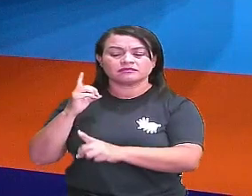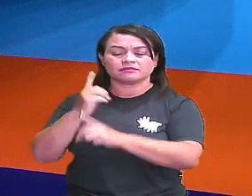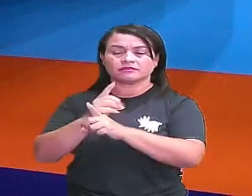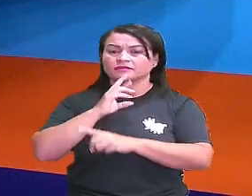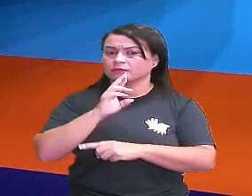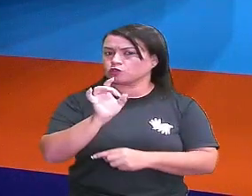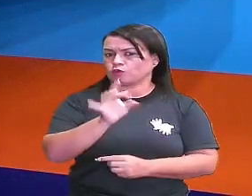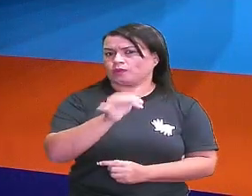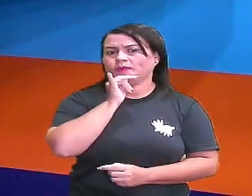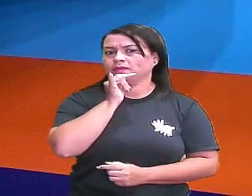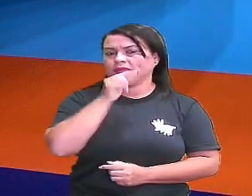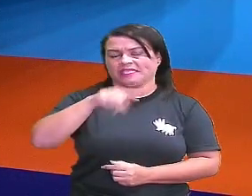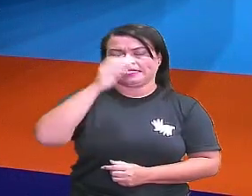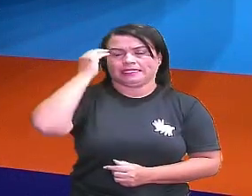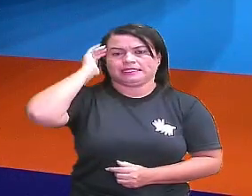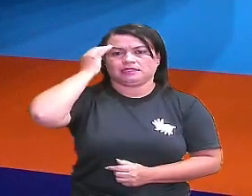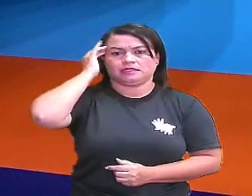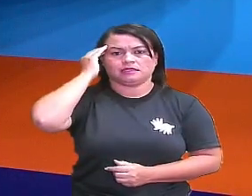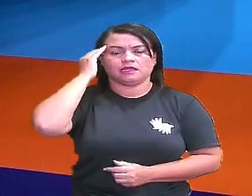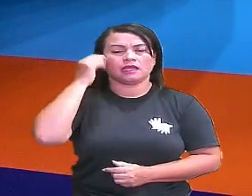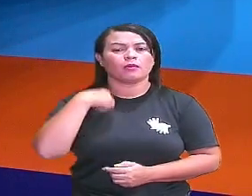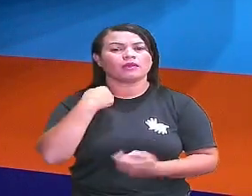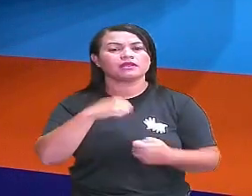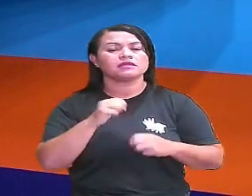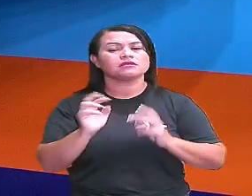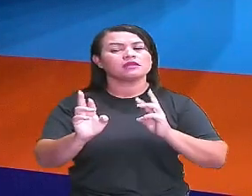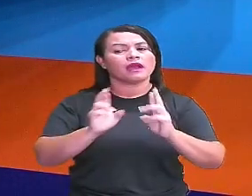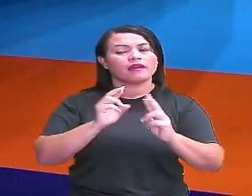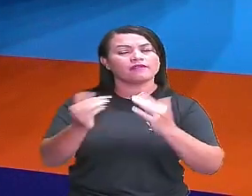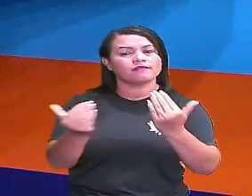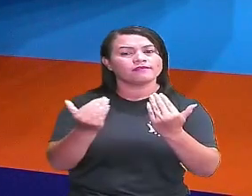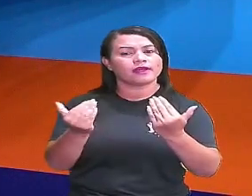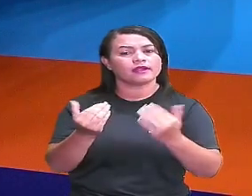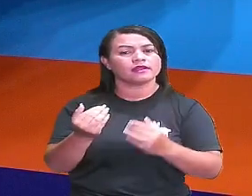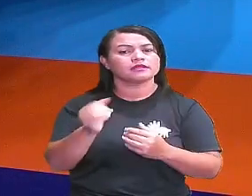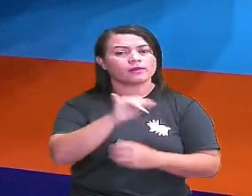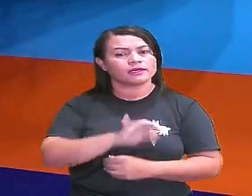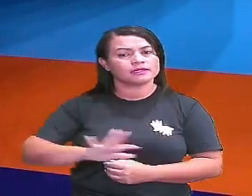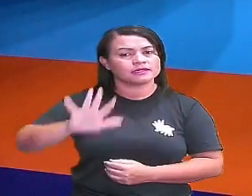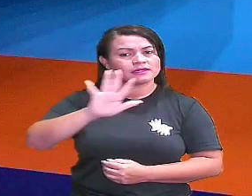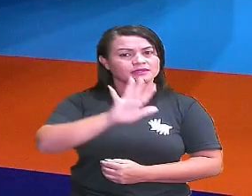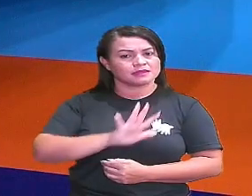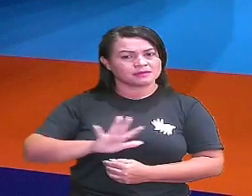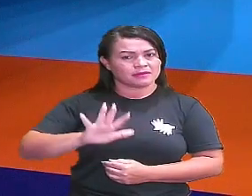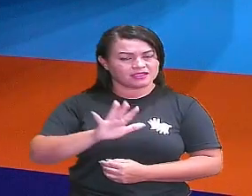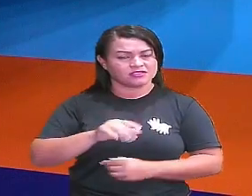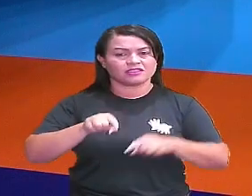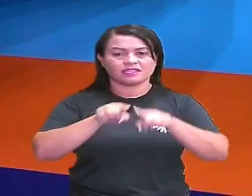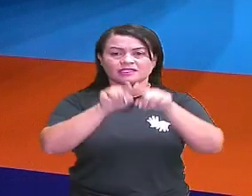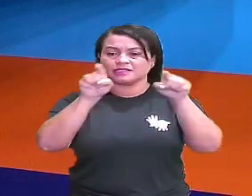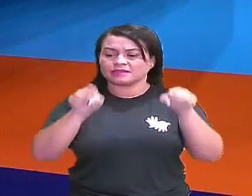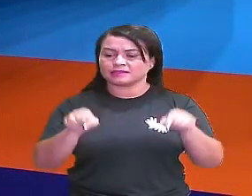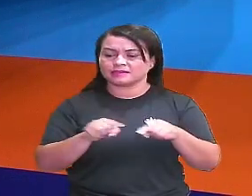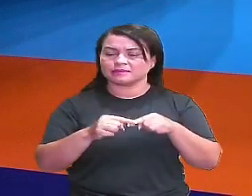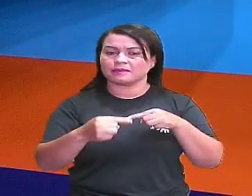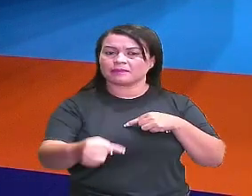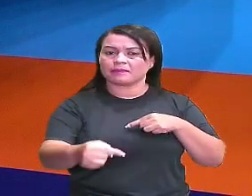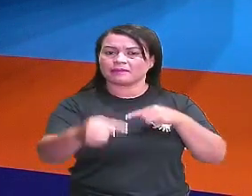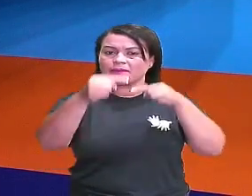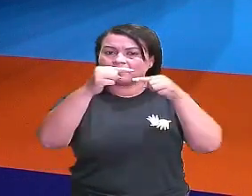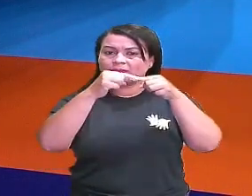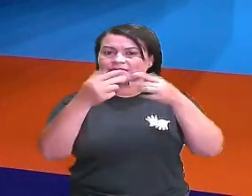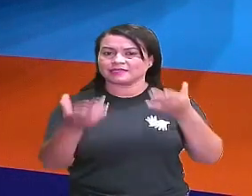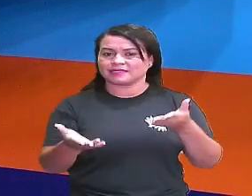um exemplo que vocês tenham uma ideia de que eu tenho que fazer a referência com as figuras geométricas espaciais,